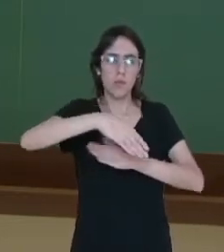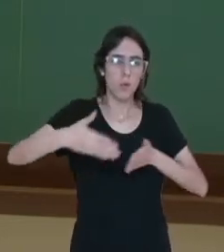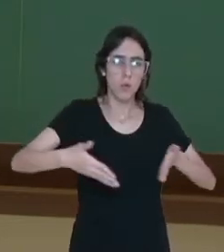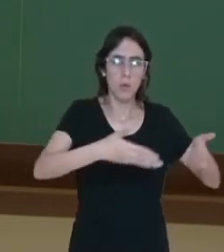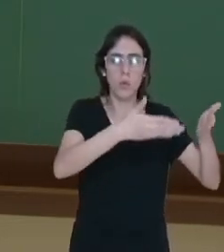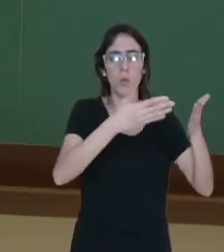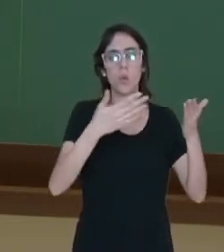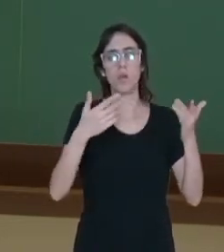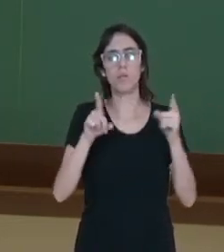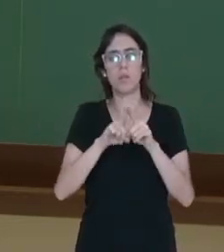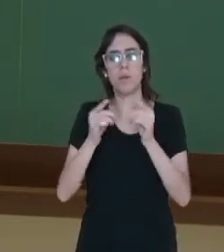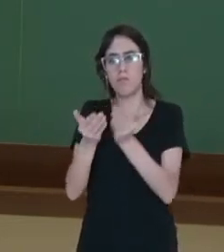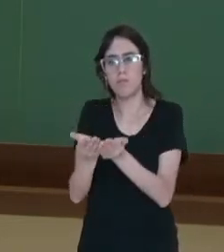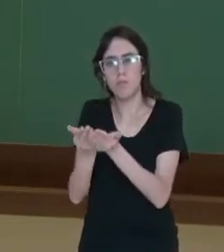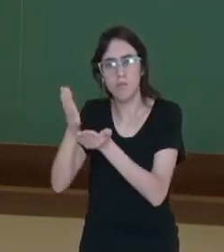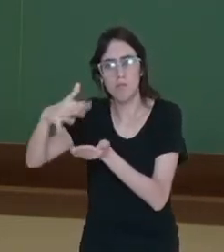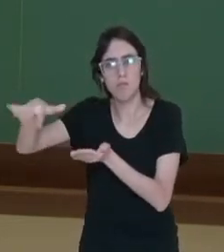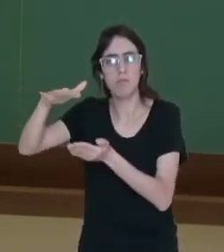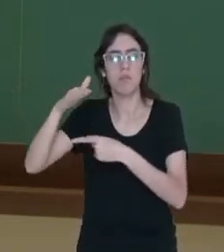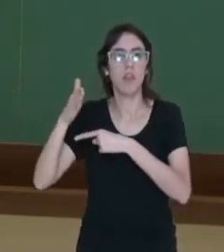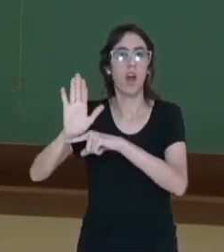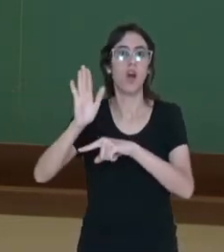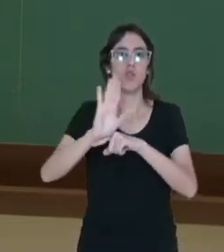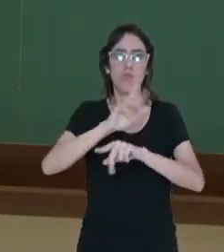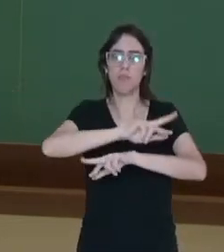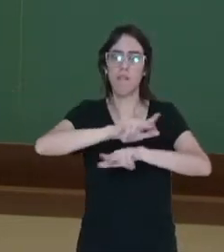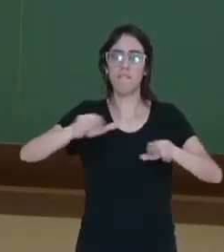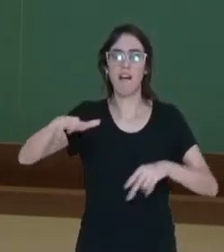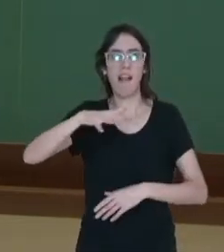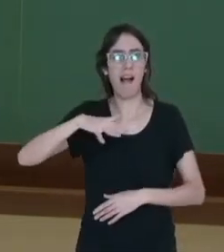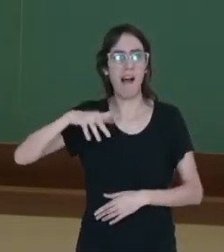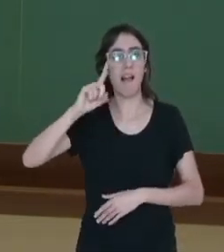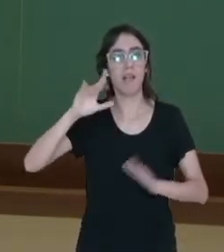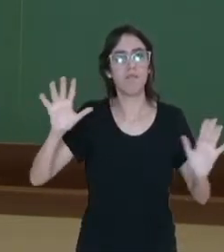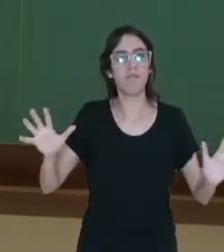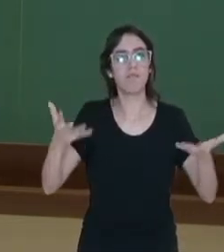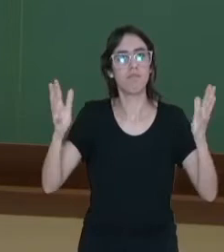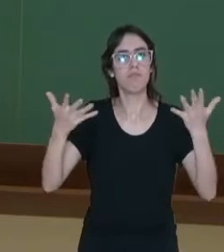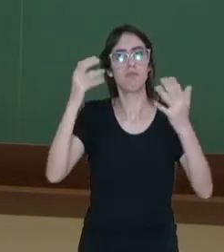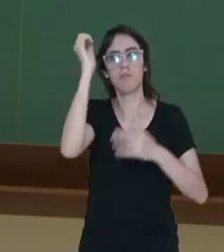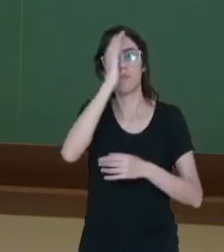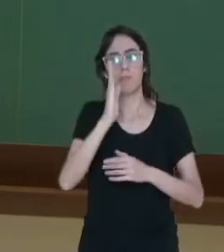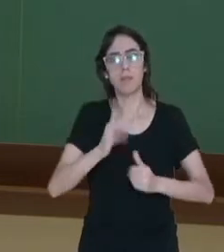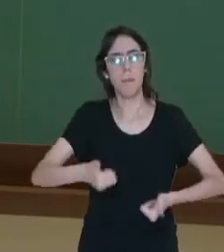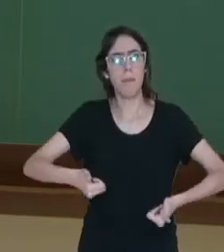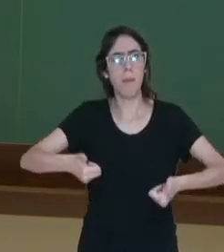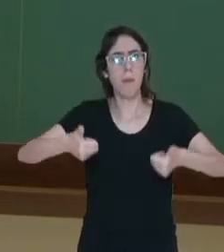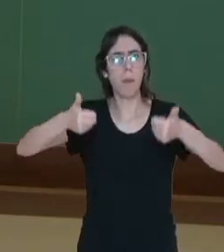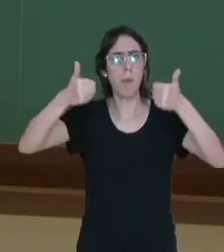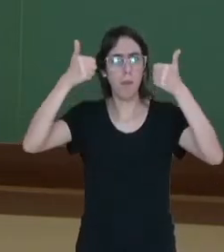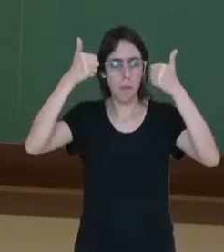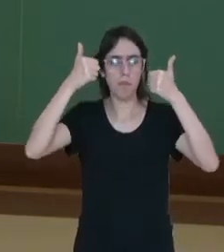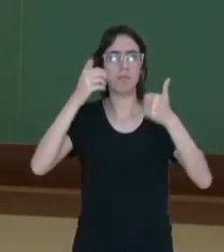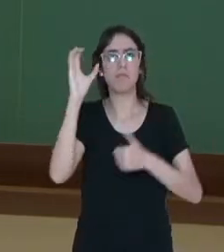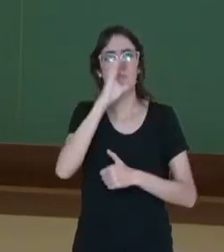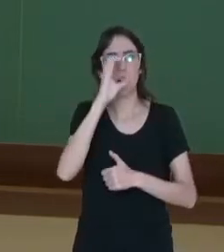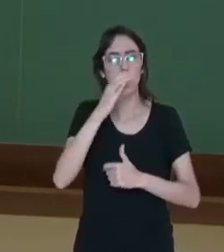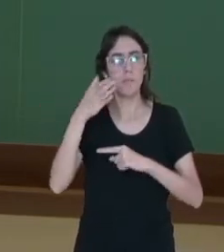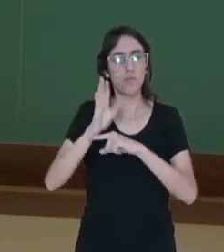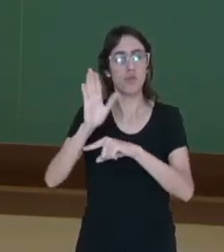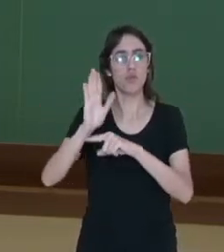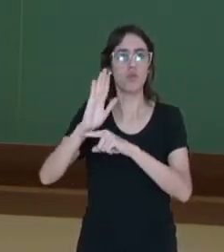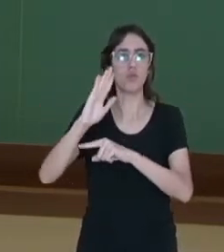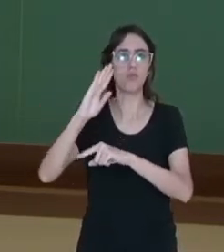urbanização, entre outras áreas. A ideia era incentivar um crescimento do país maior ainda, acelerar o